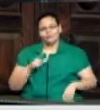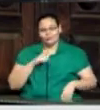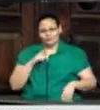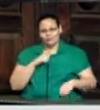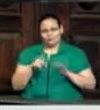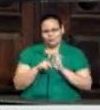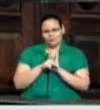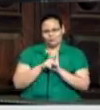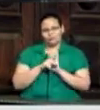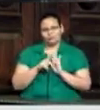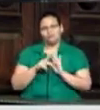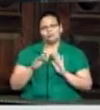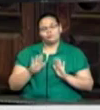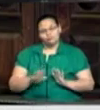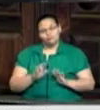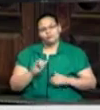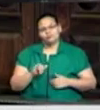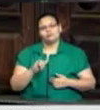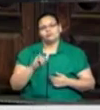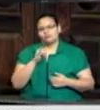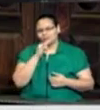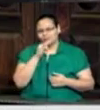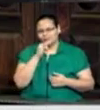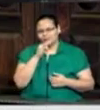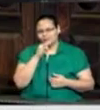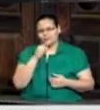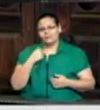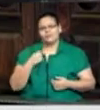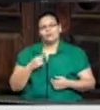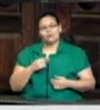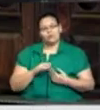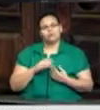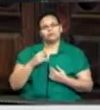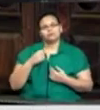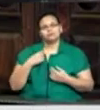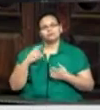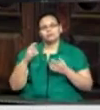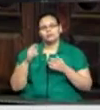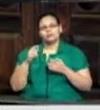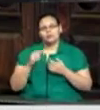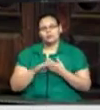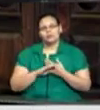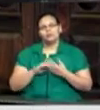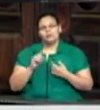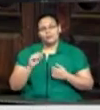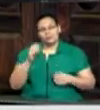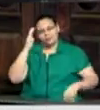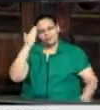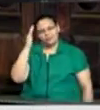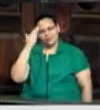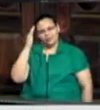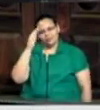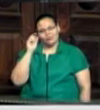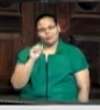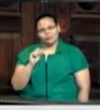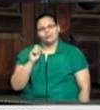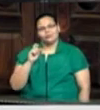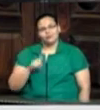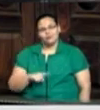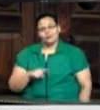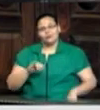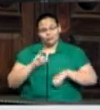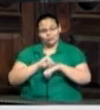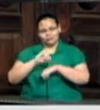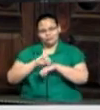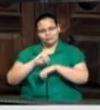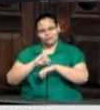bem se afasta da posse de boa-fé para entender que ele está com um